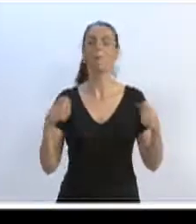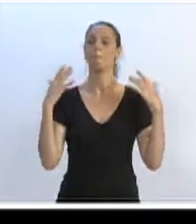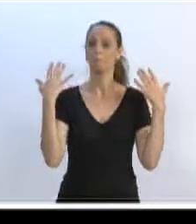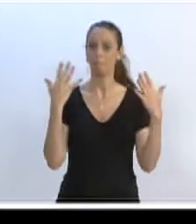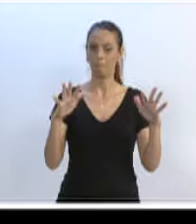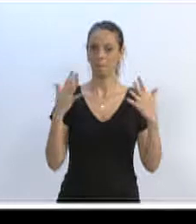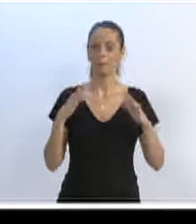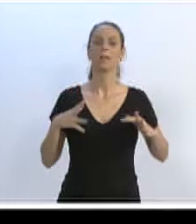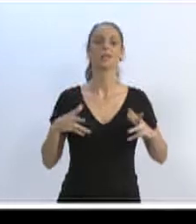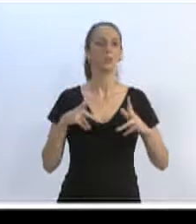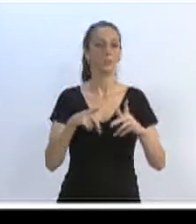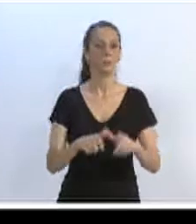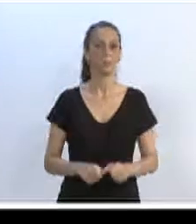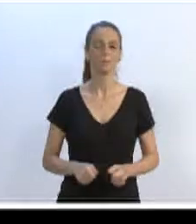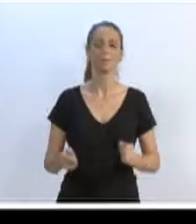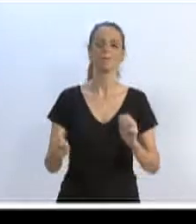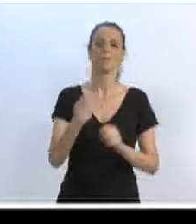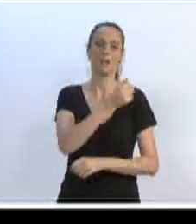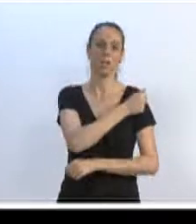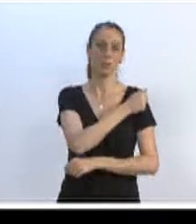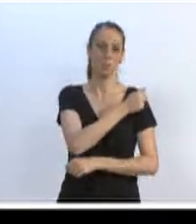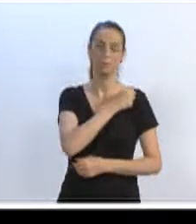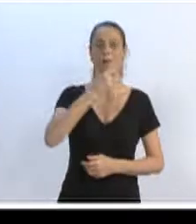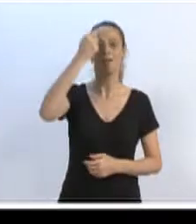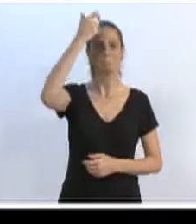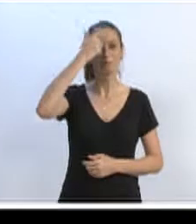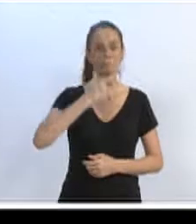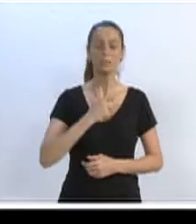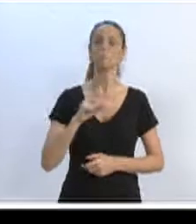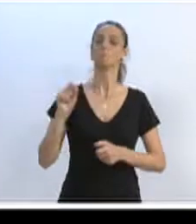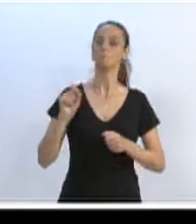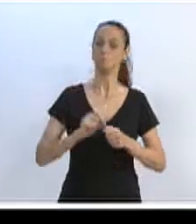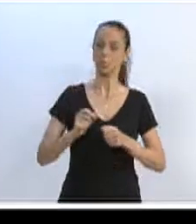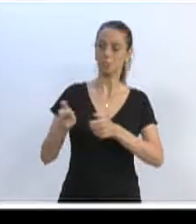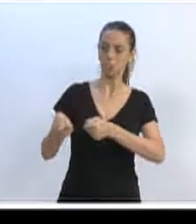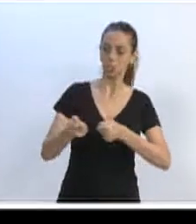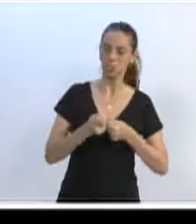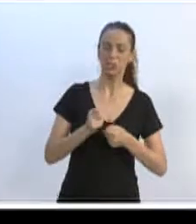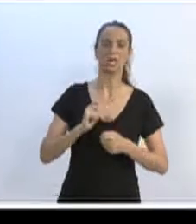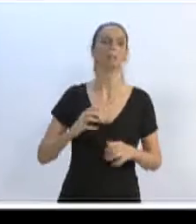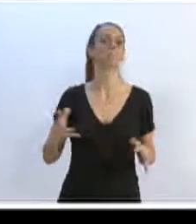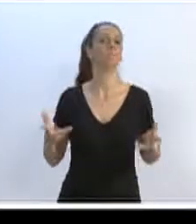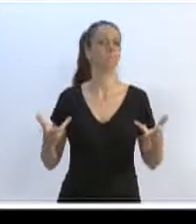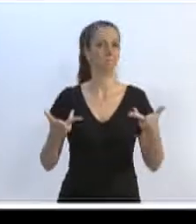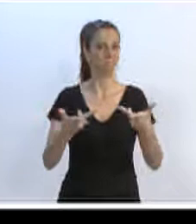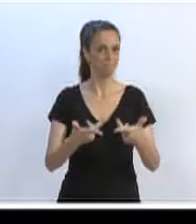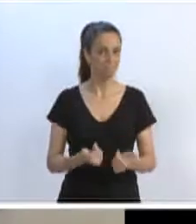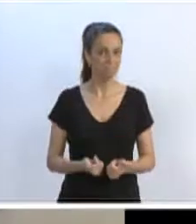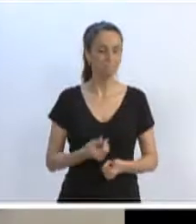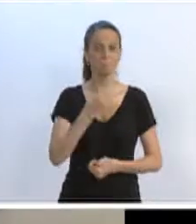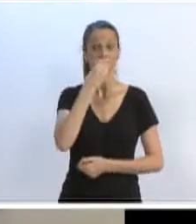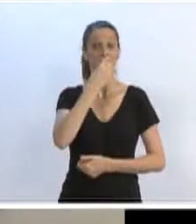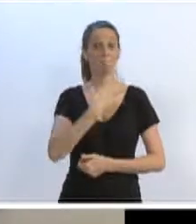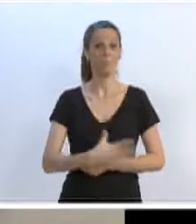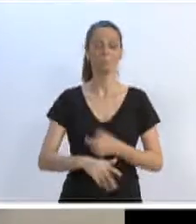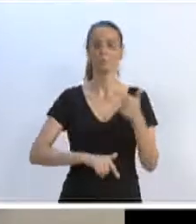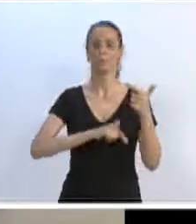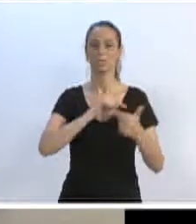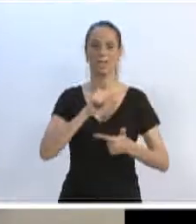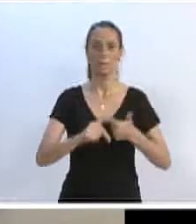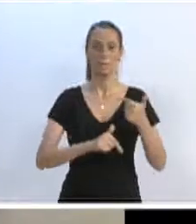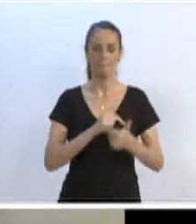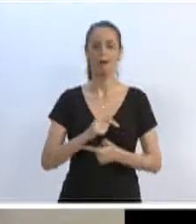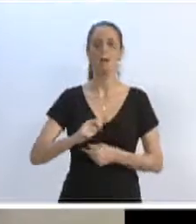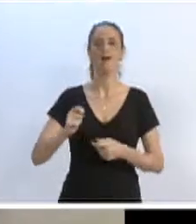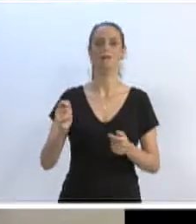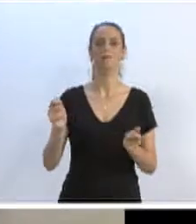os alunos, a todos os atletas, pela brilhante gincana feita na Uniaselv. Não só pelo desempenho, pelo trabalho e pelo